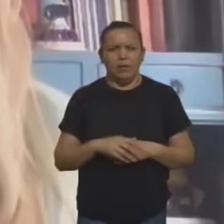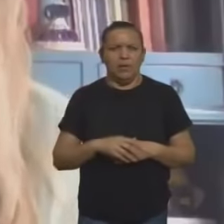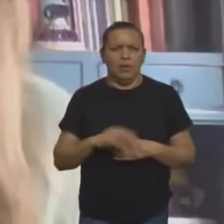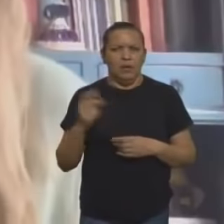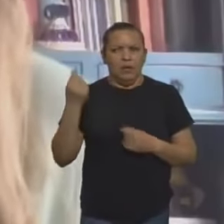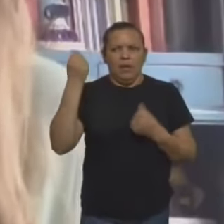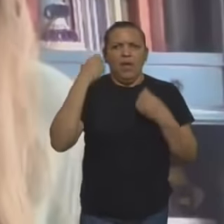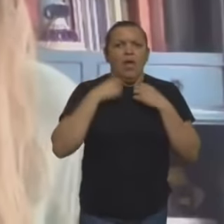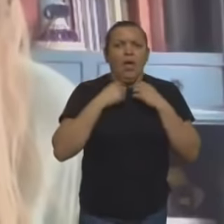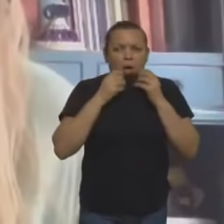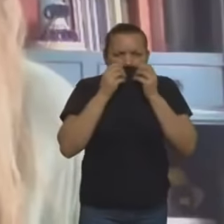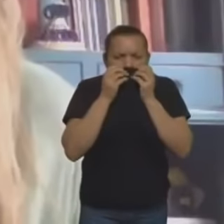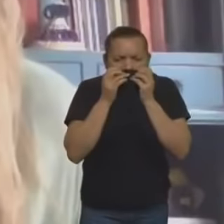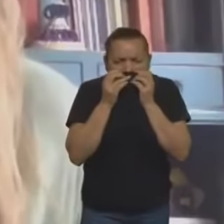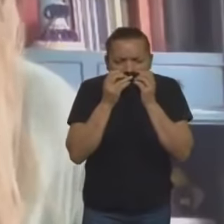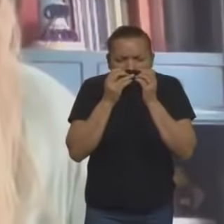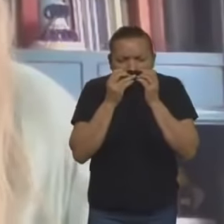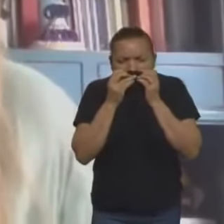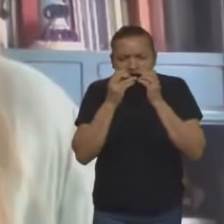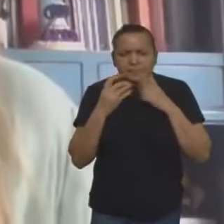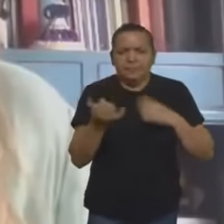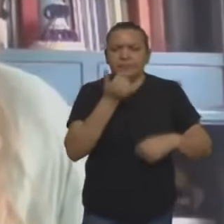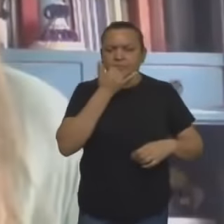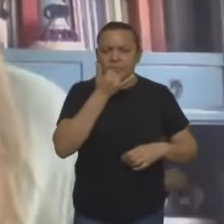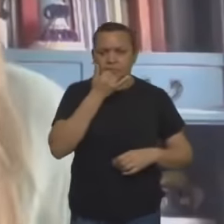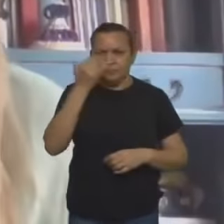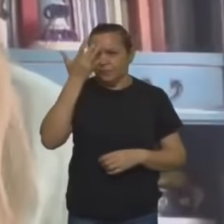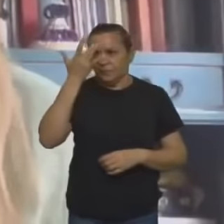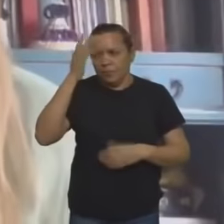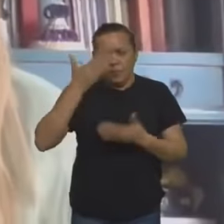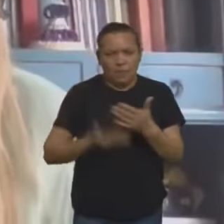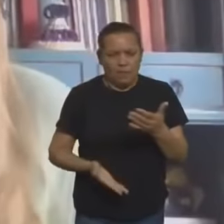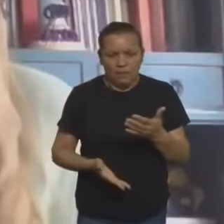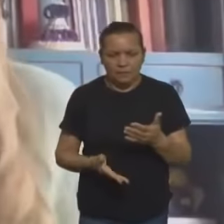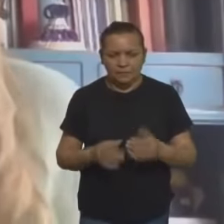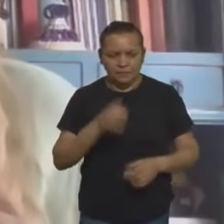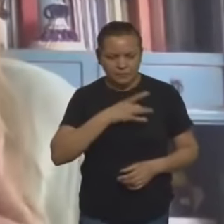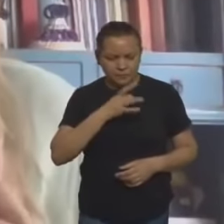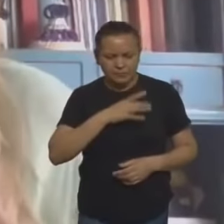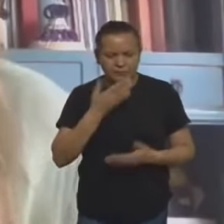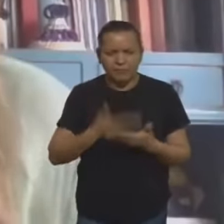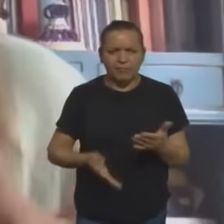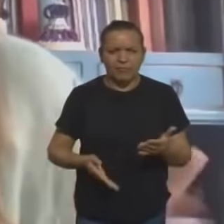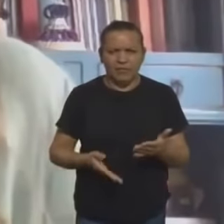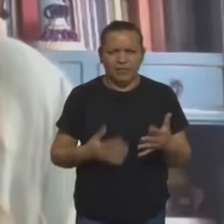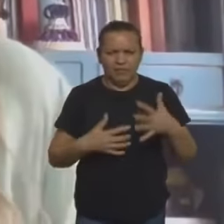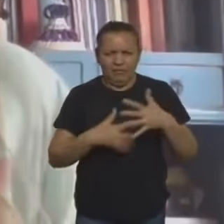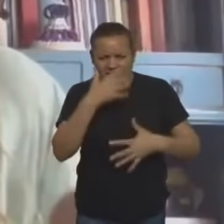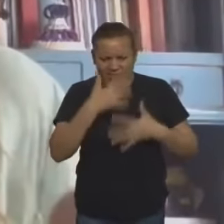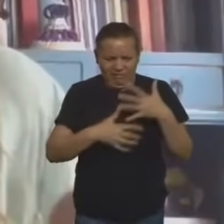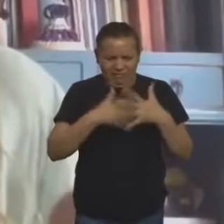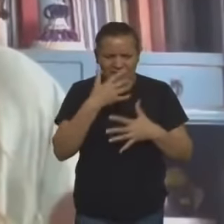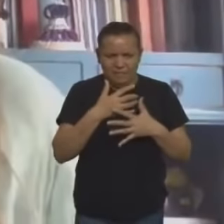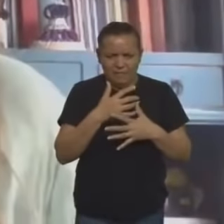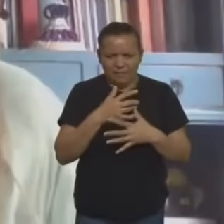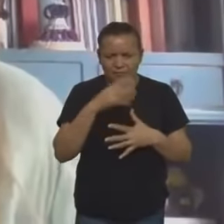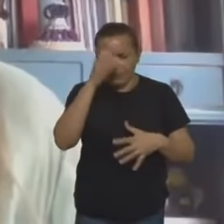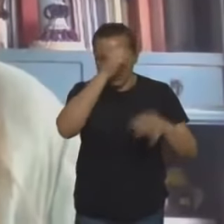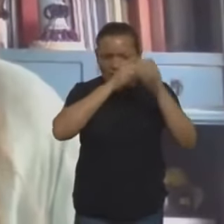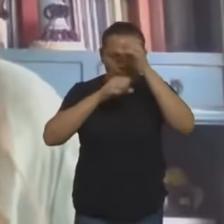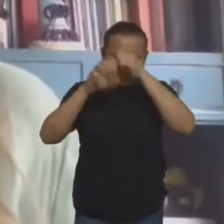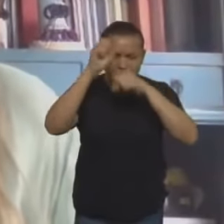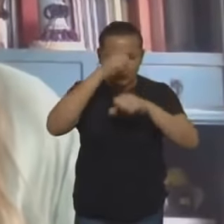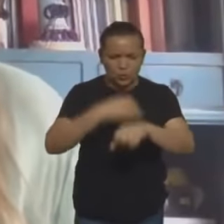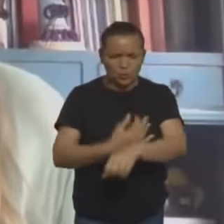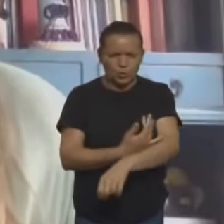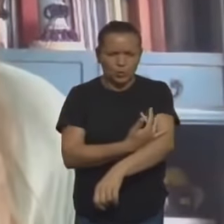não sabia perder, tinha medo de perder, era muito frustrante. E aí ela fala, eu fui aprendendo a lidar com as minhas emoções